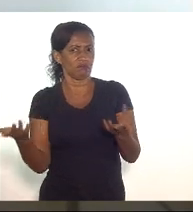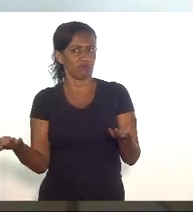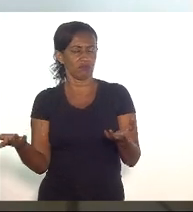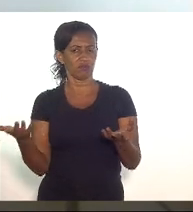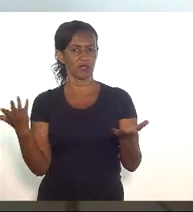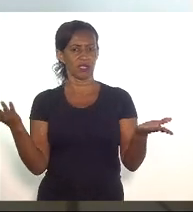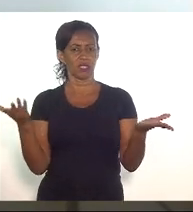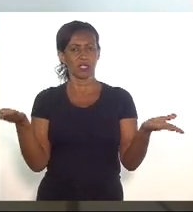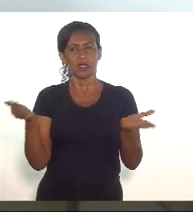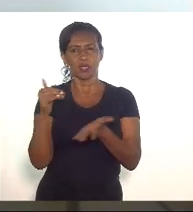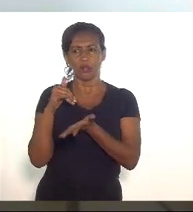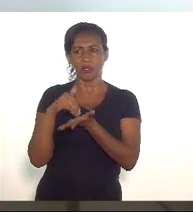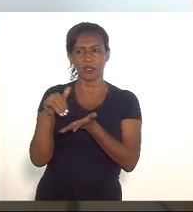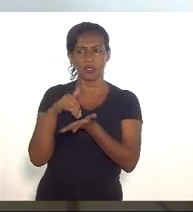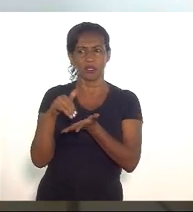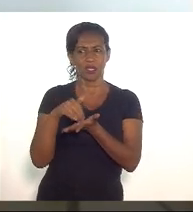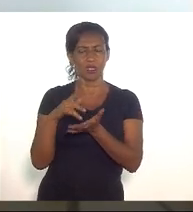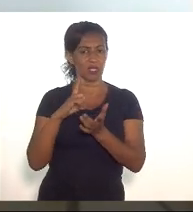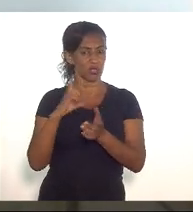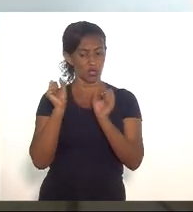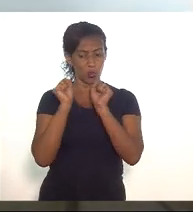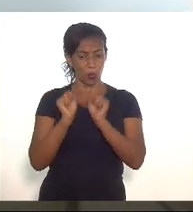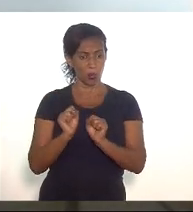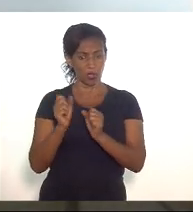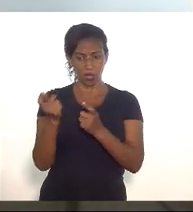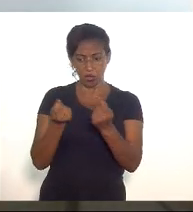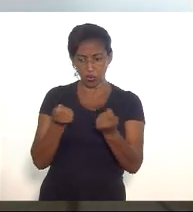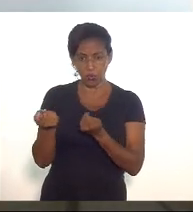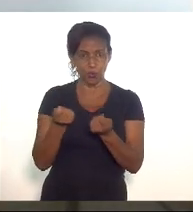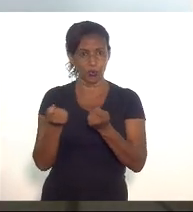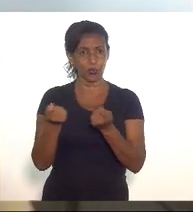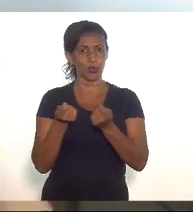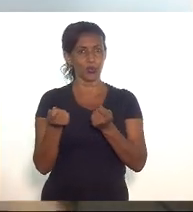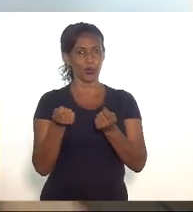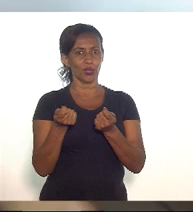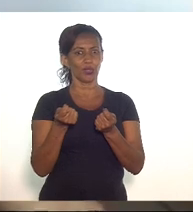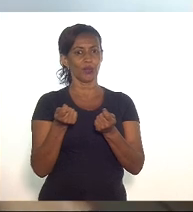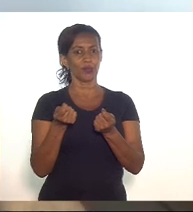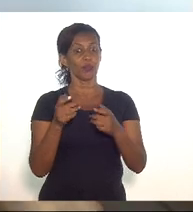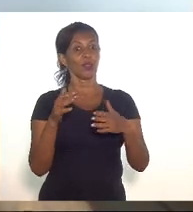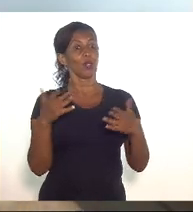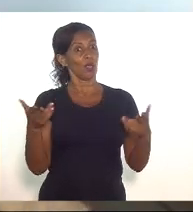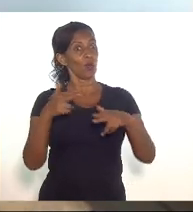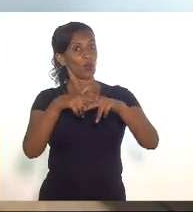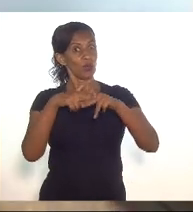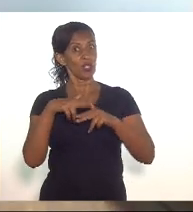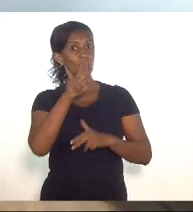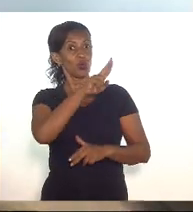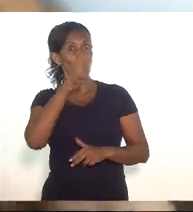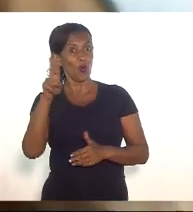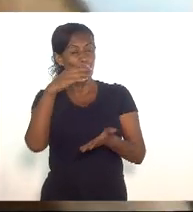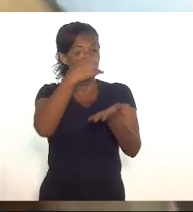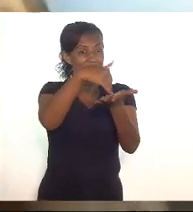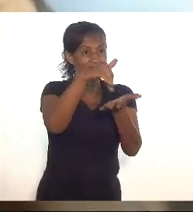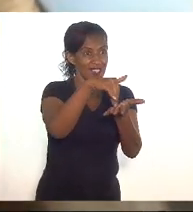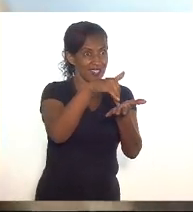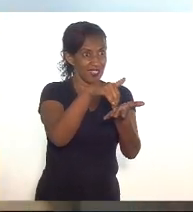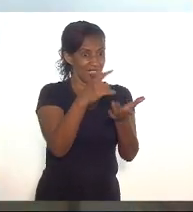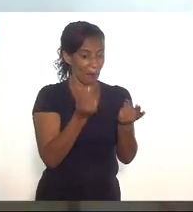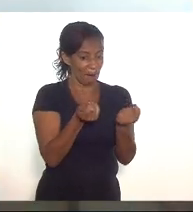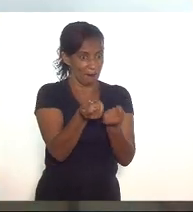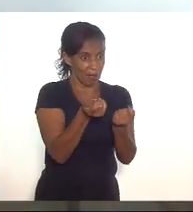Então, a Secretaria de Planejamento tinha um poder de controle, por isso que era a Secretaria de Planejamento e